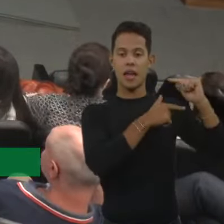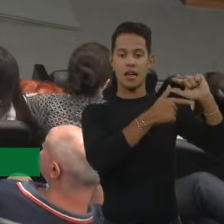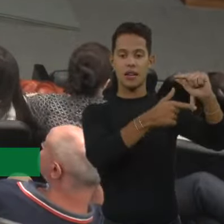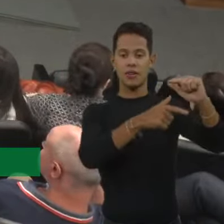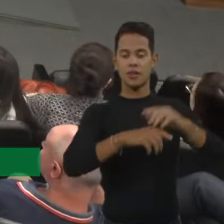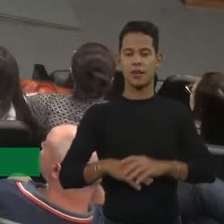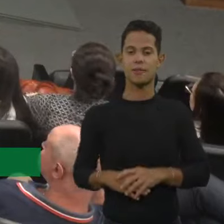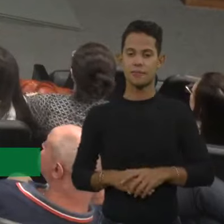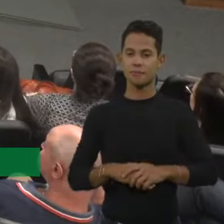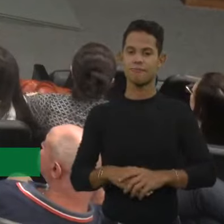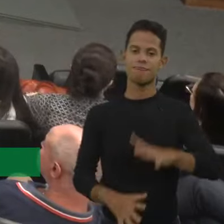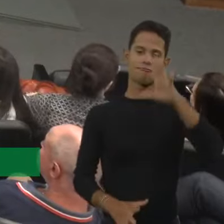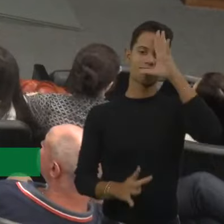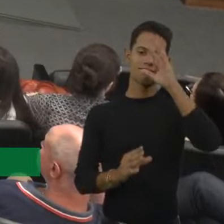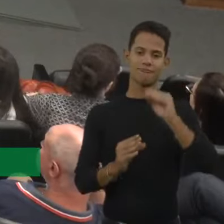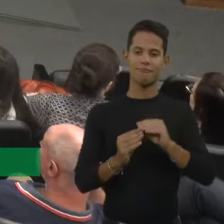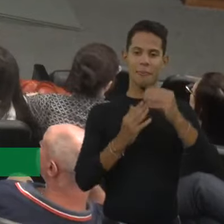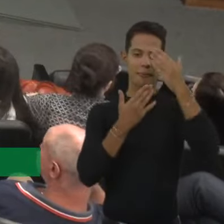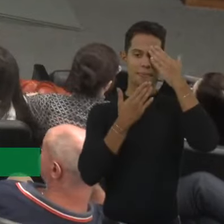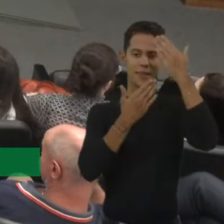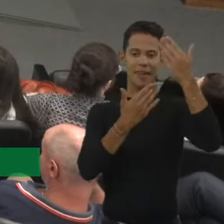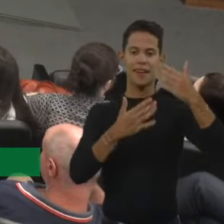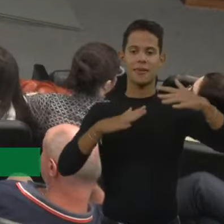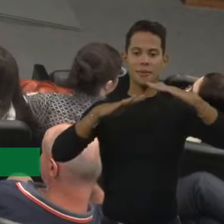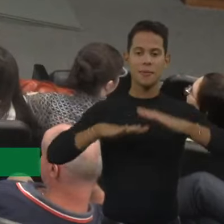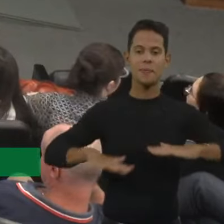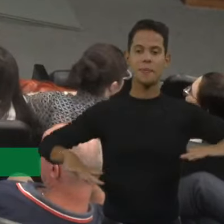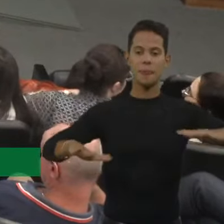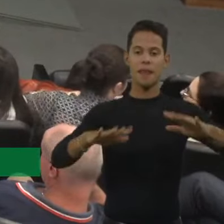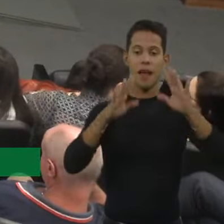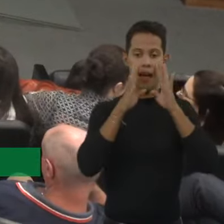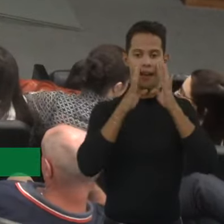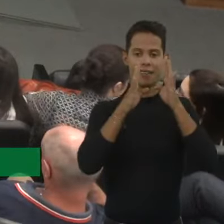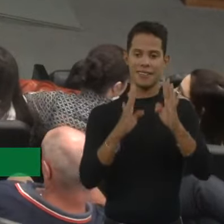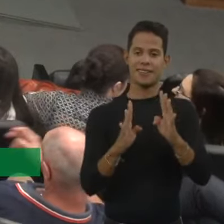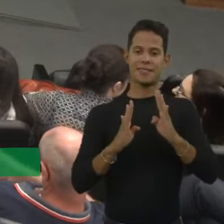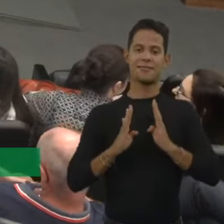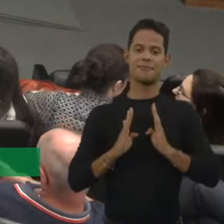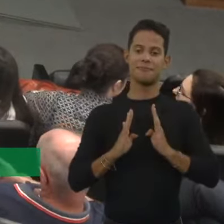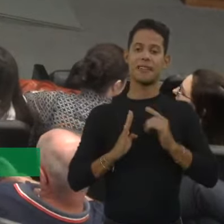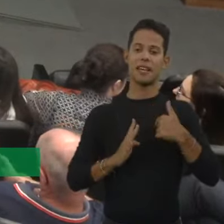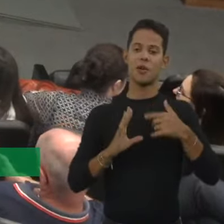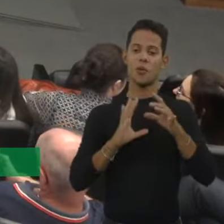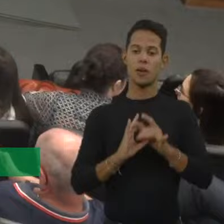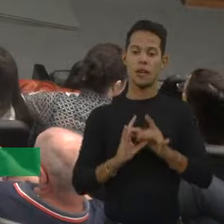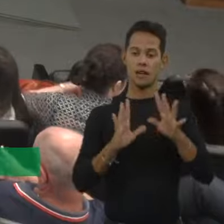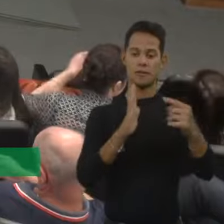isso. Eu agradeço a atenção de vocês. Me coloco à disposição aqui, quem quiser fazer perguntas.